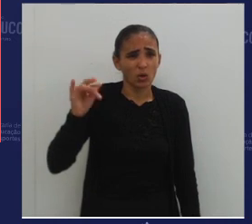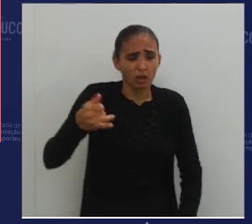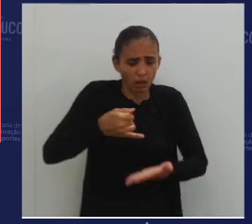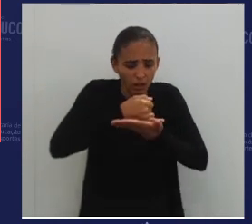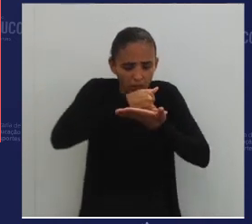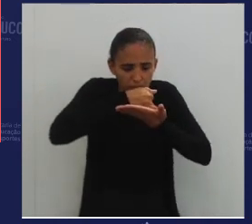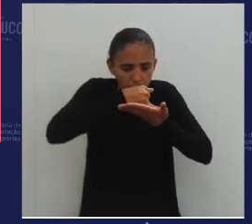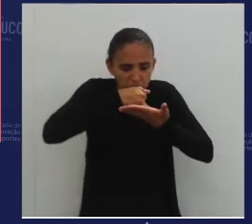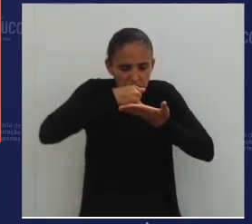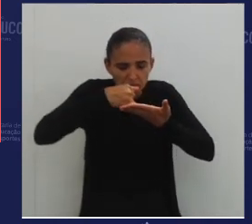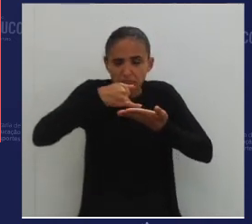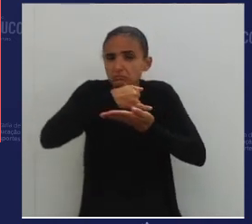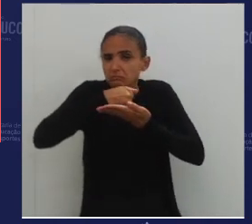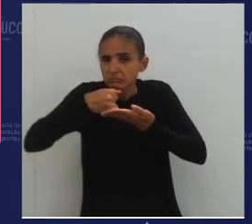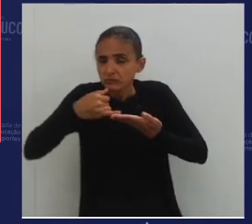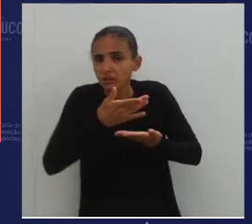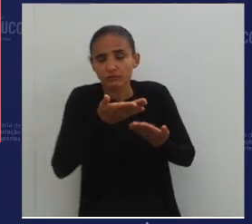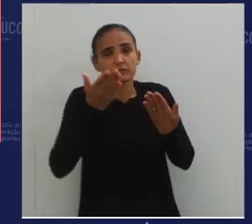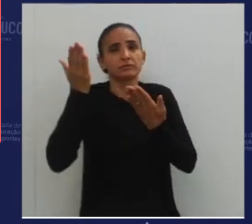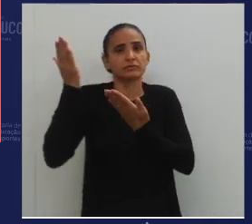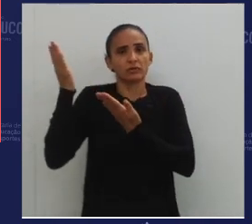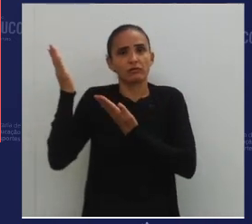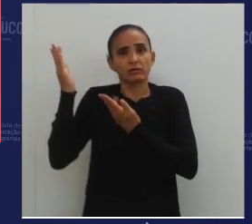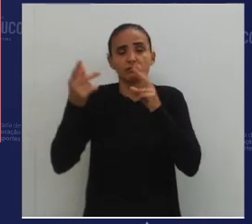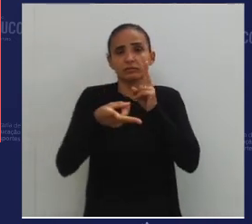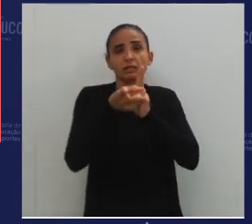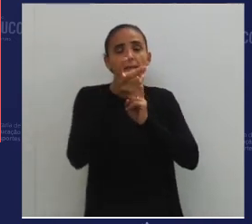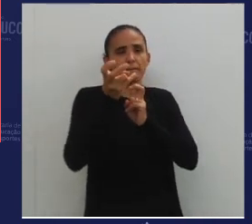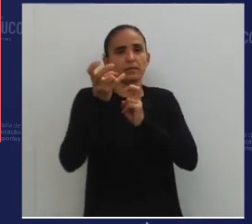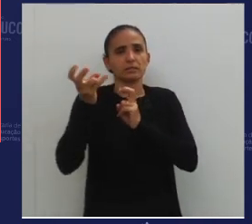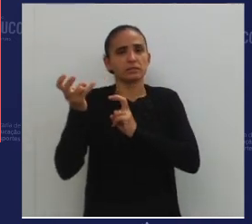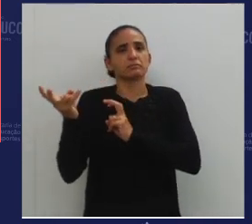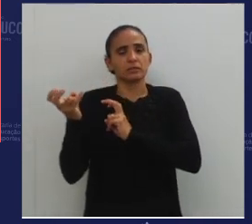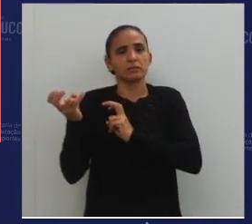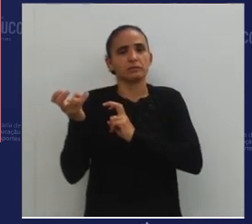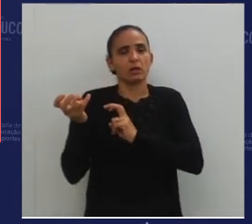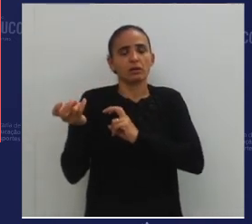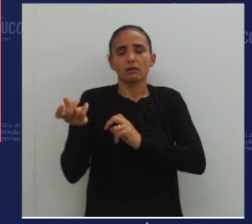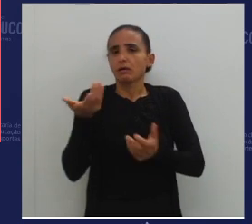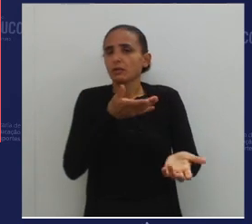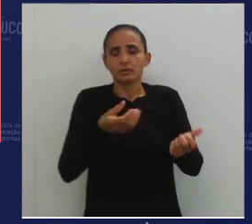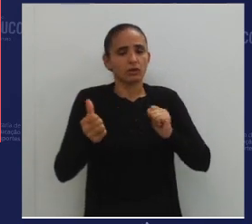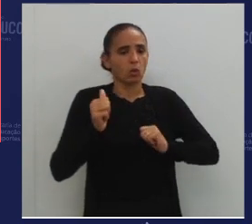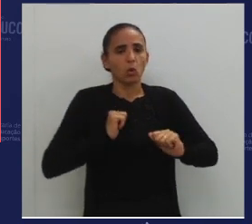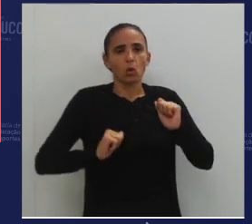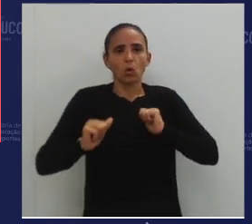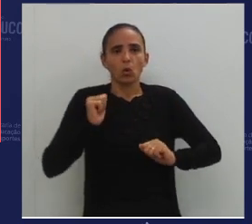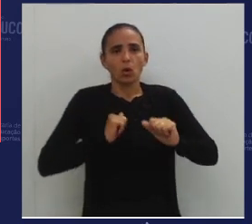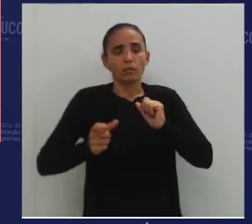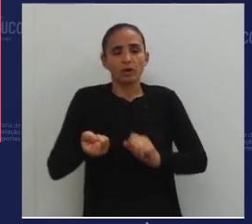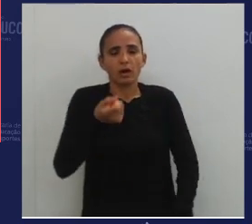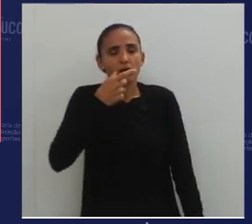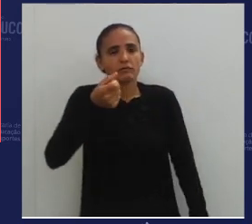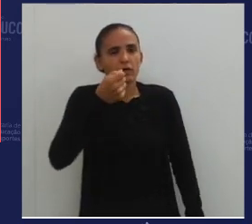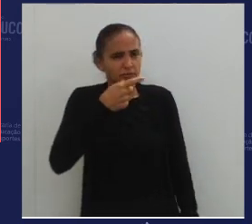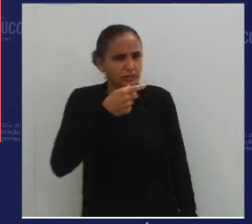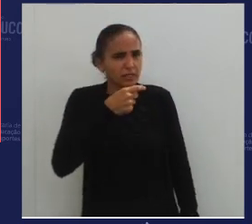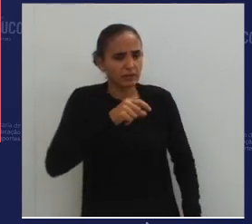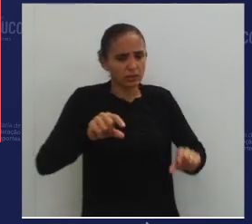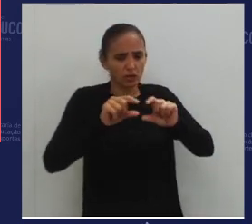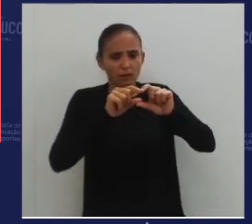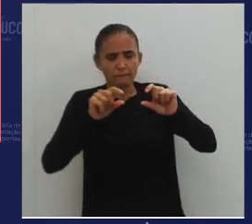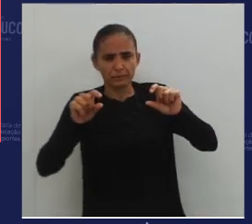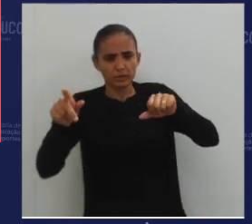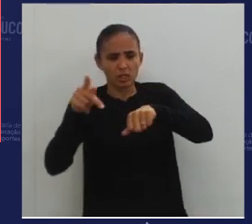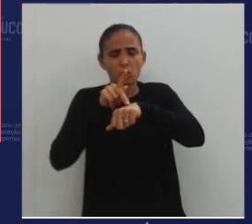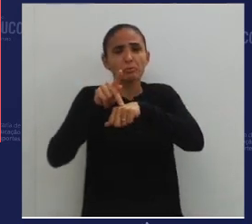de morfina e heroína. Então, na telinha você começa a ver aí os ansiolíticos, que são aqueles remédios de tarja preta. A gente vê